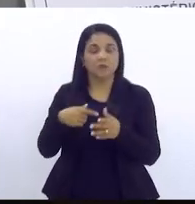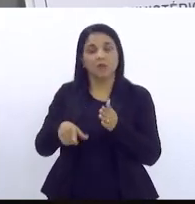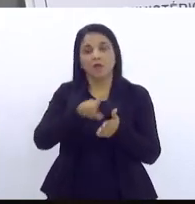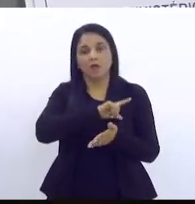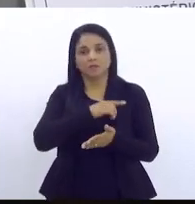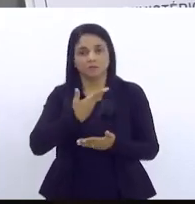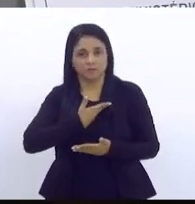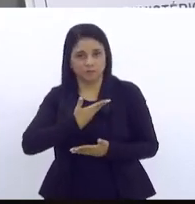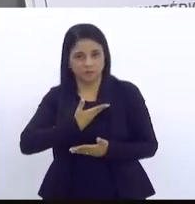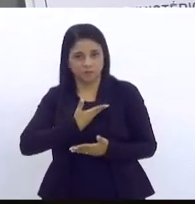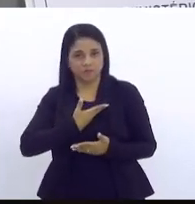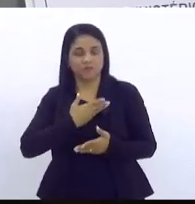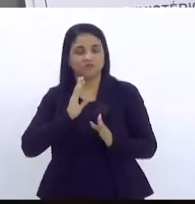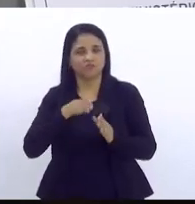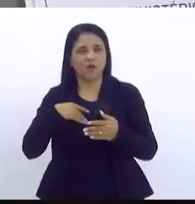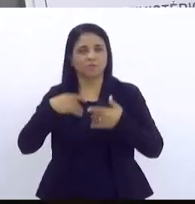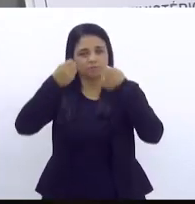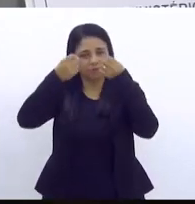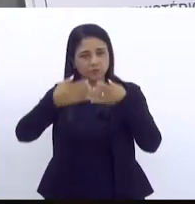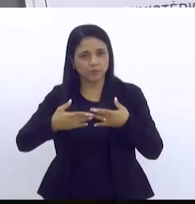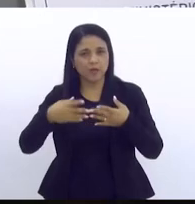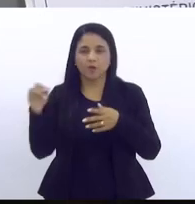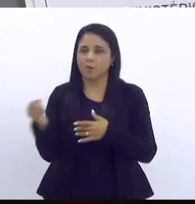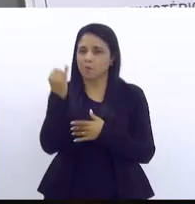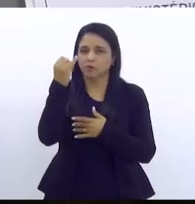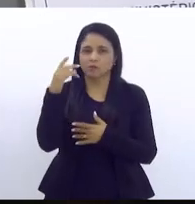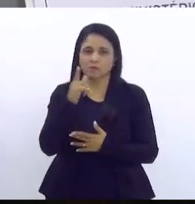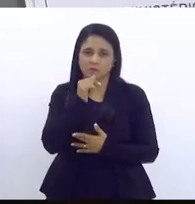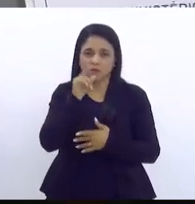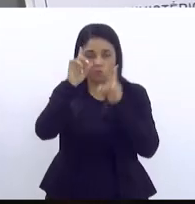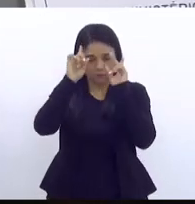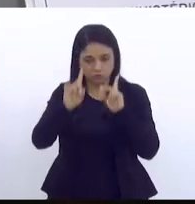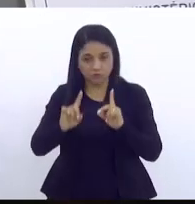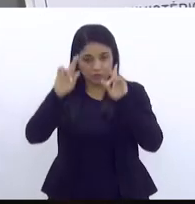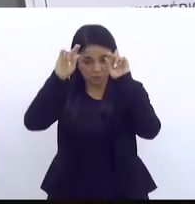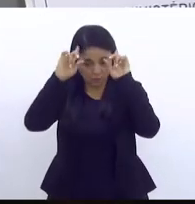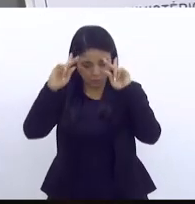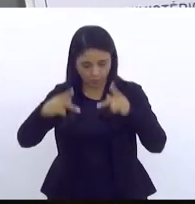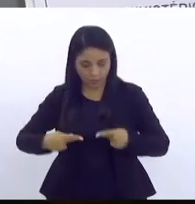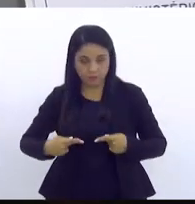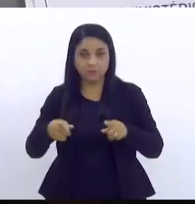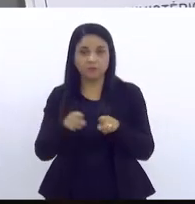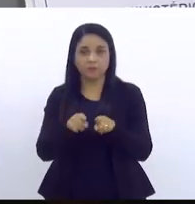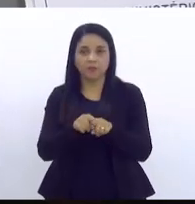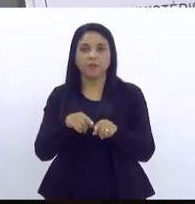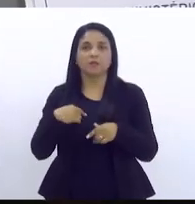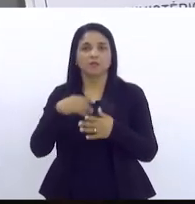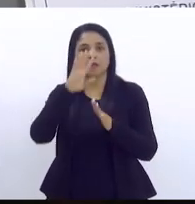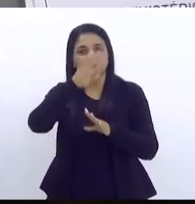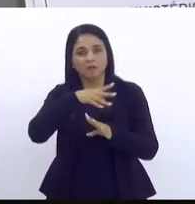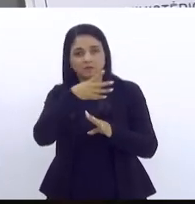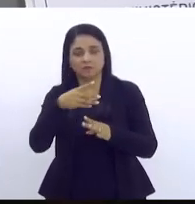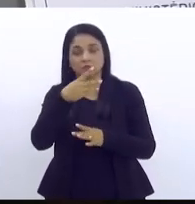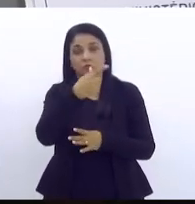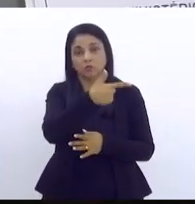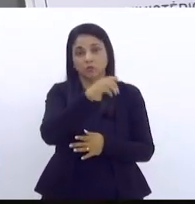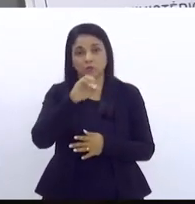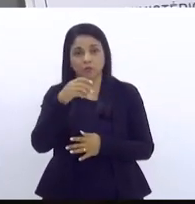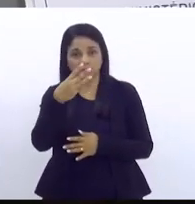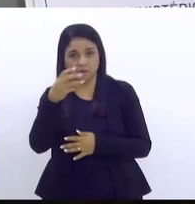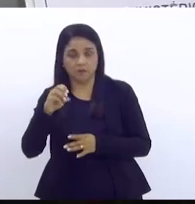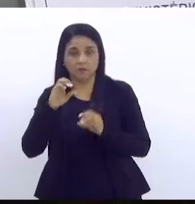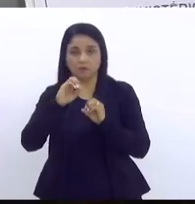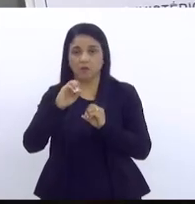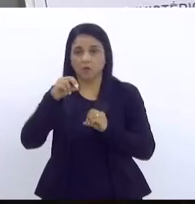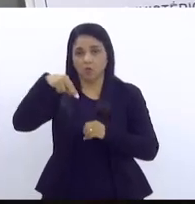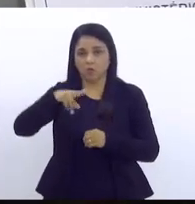antecederam já abordaram bastante a questão da importância da água como direito humano ã a questão da agenda 2030 da ONU eh